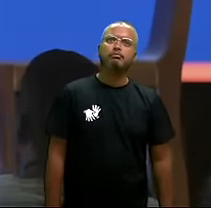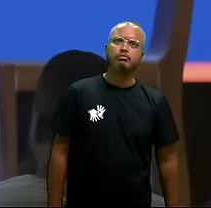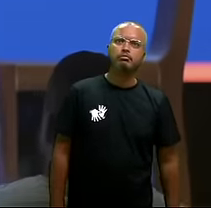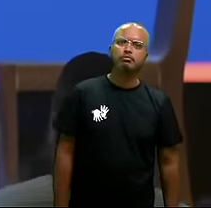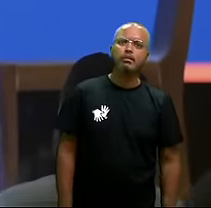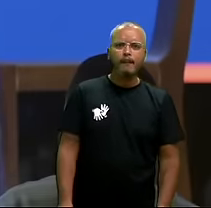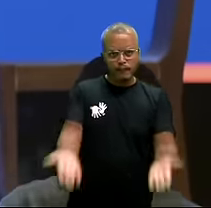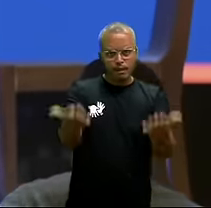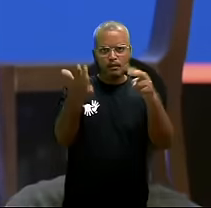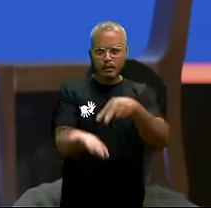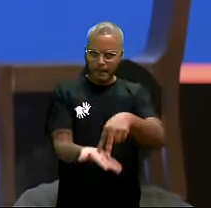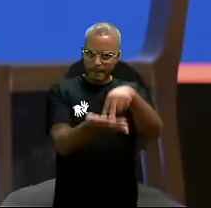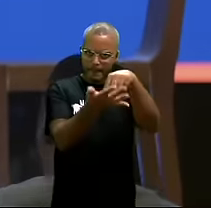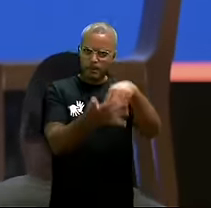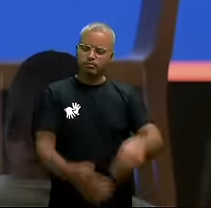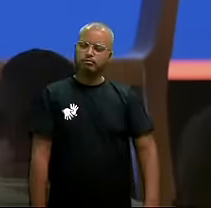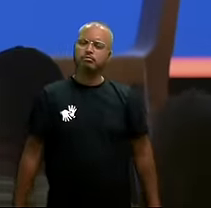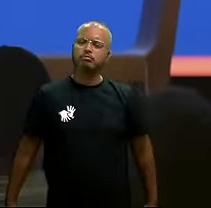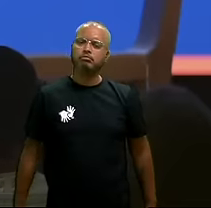Fique em pé no teu lugar.